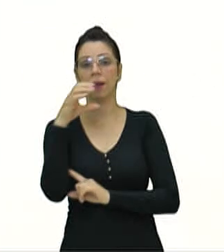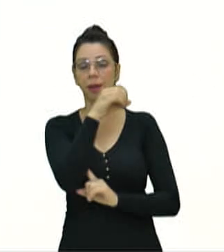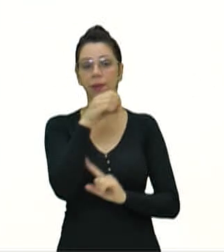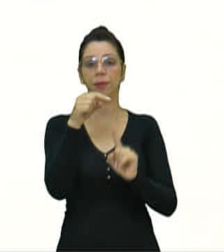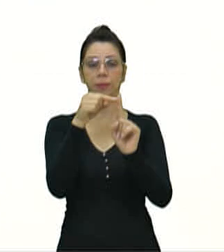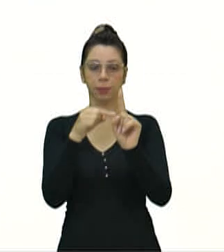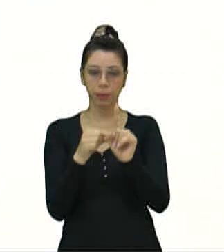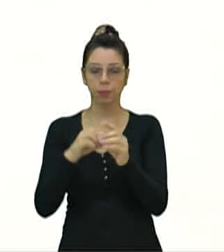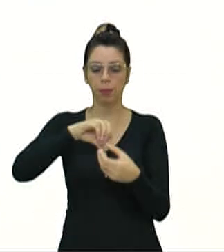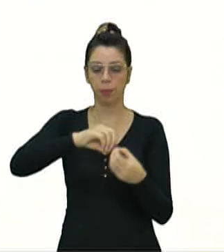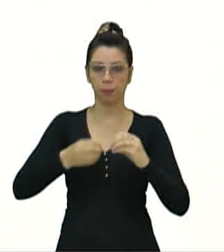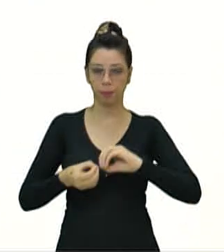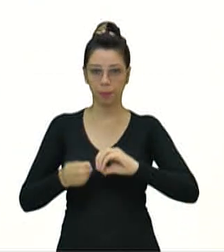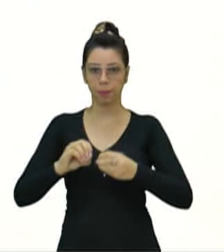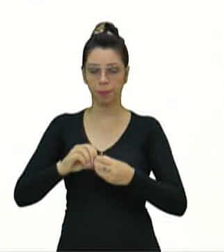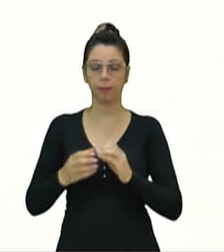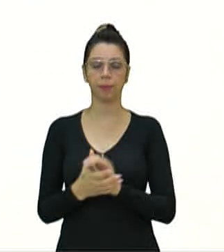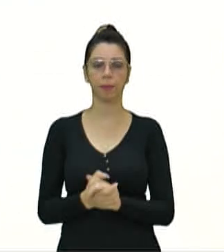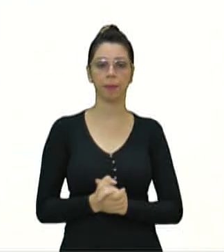reprodução assexuada.